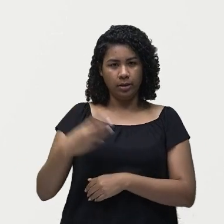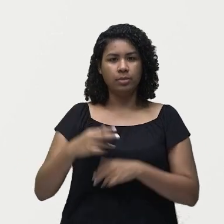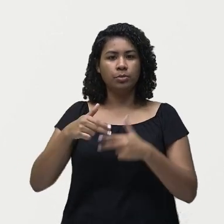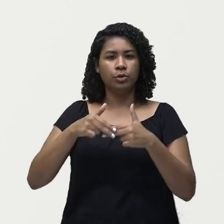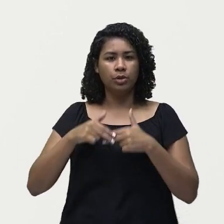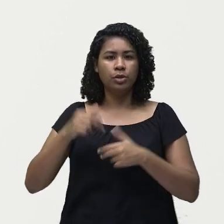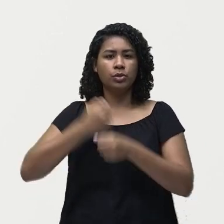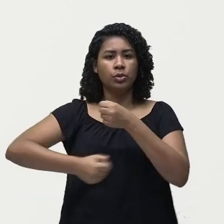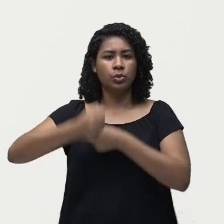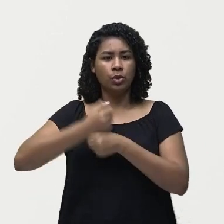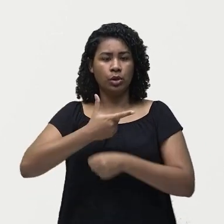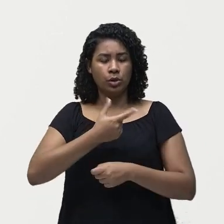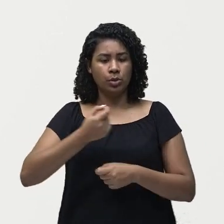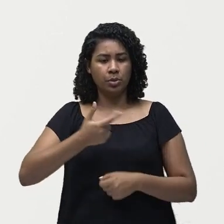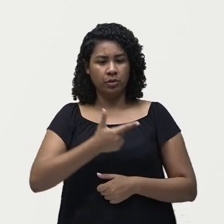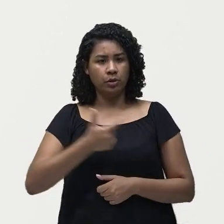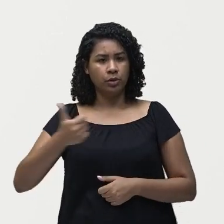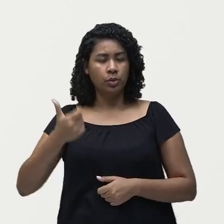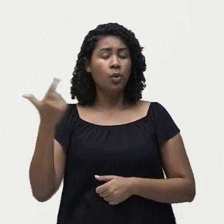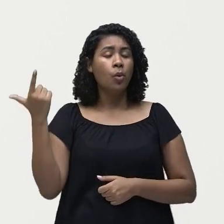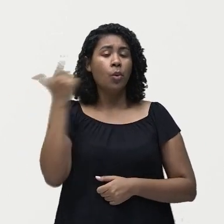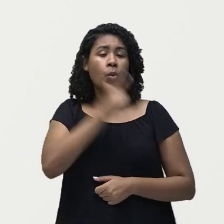obteve sucesso na redução de